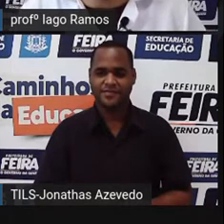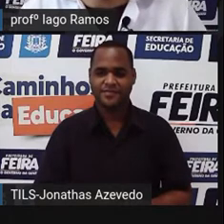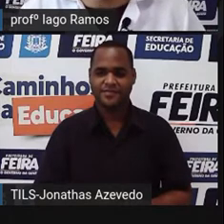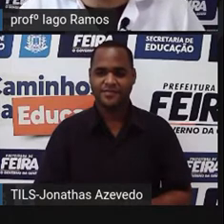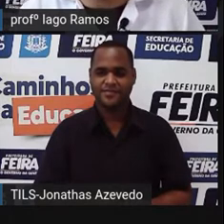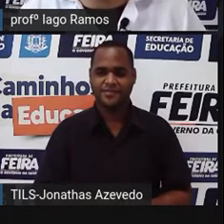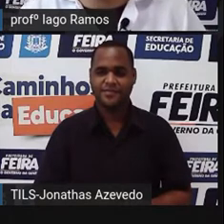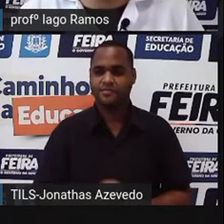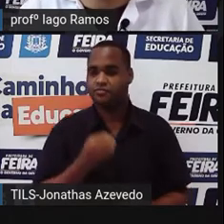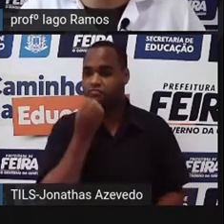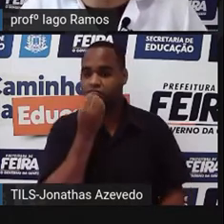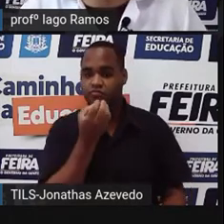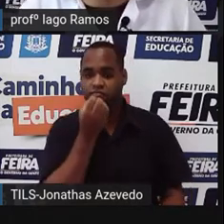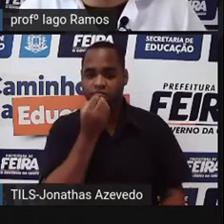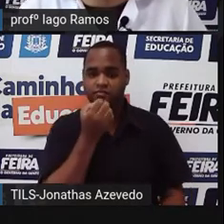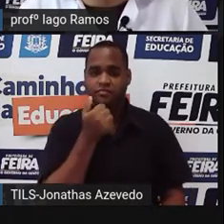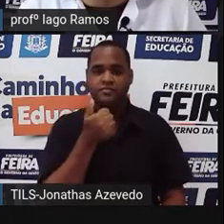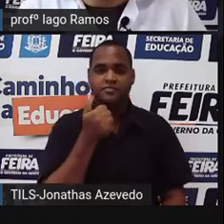Bom,